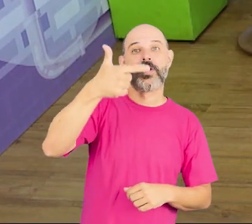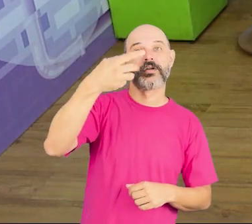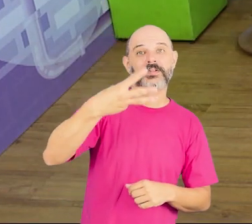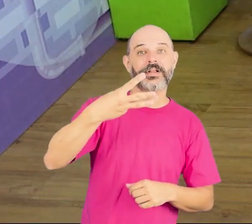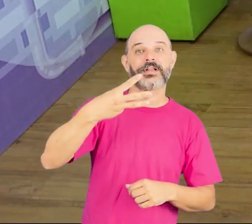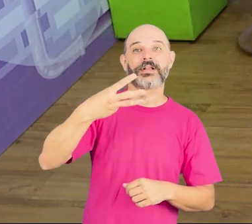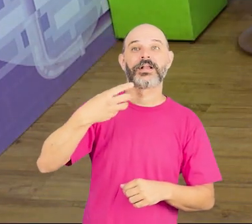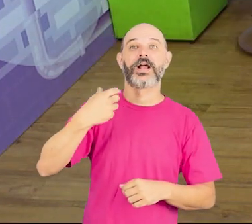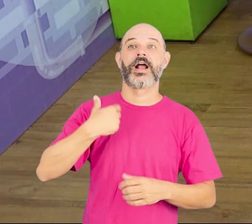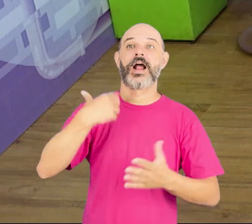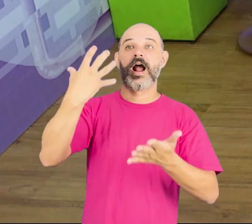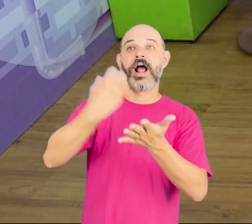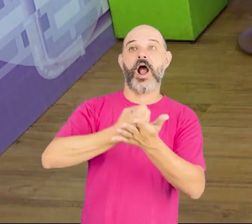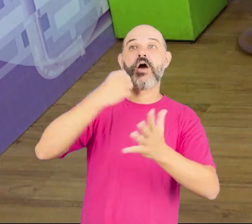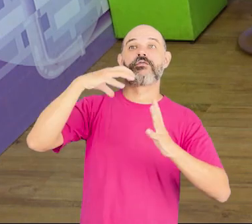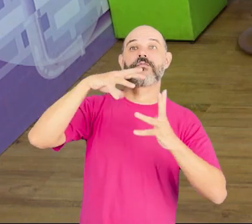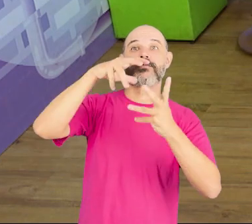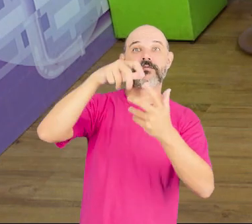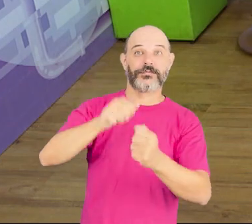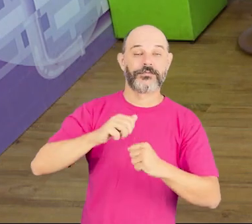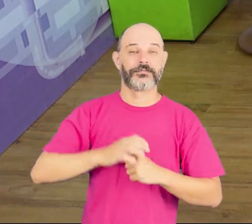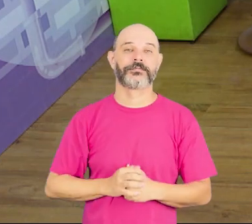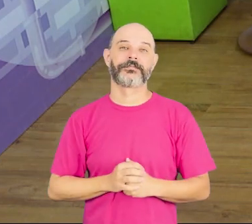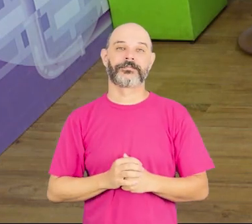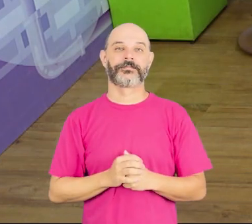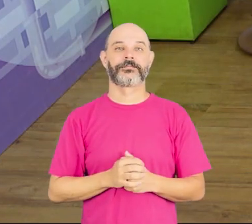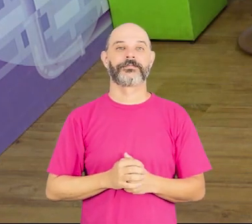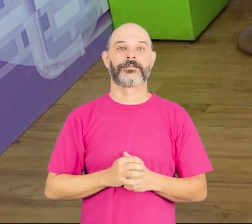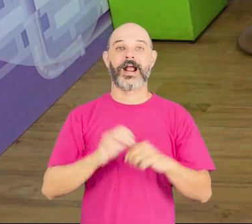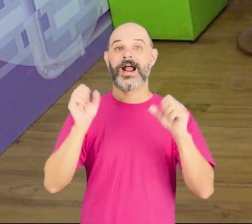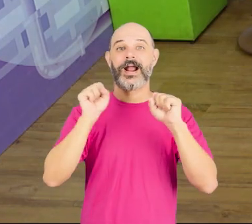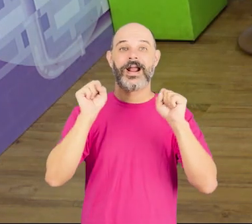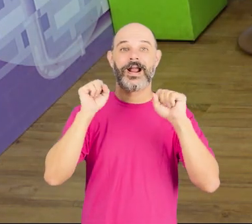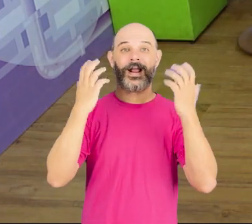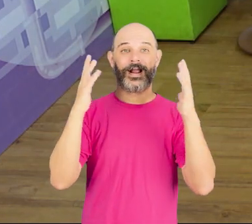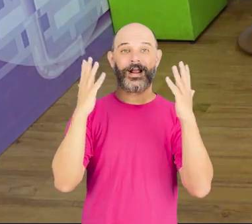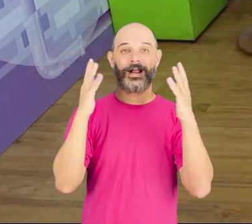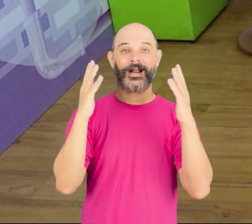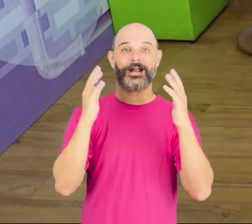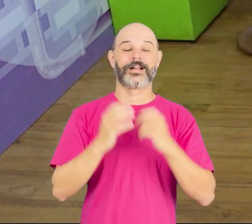Um, dois, três, salvo o mundo!